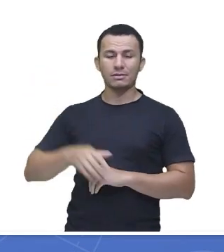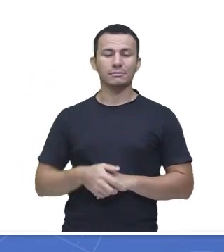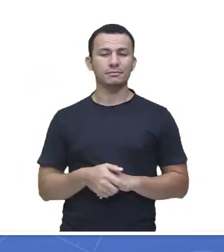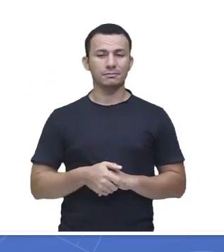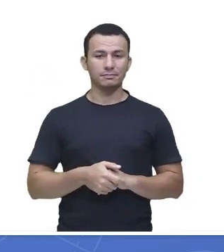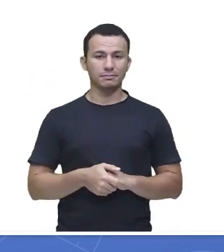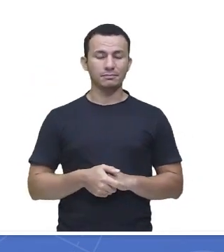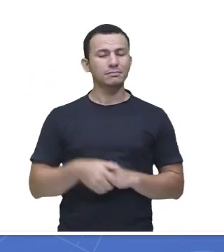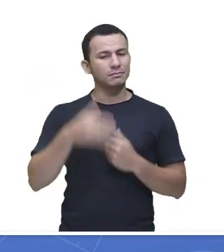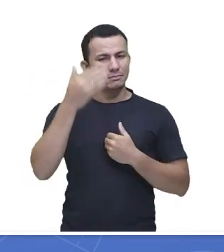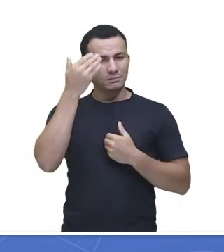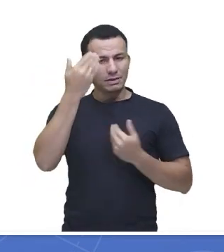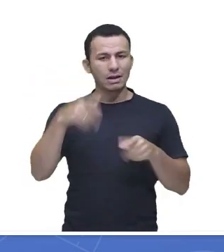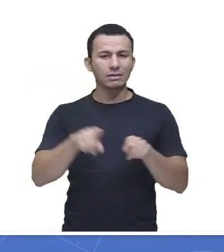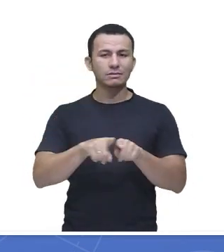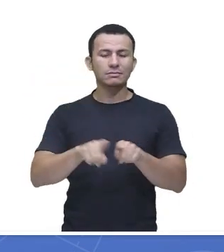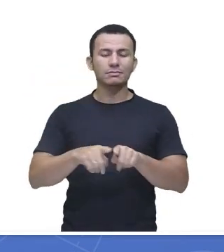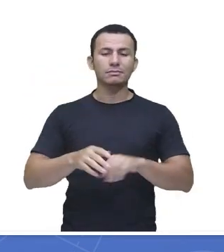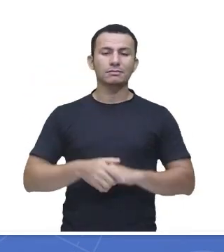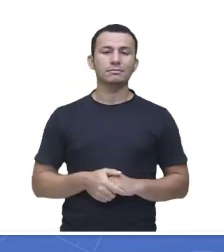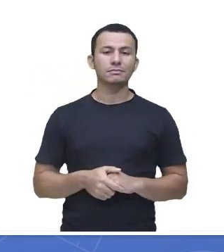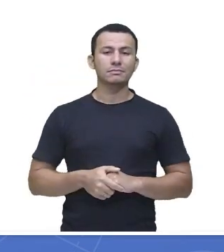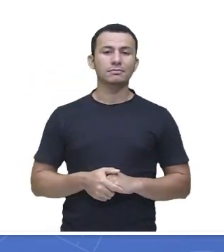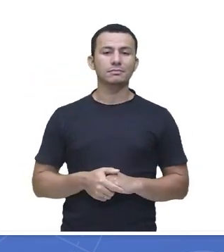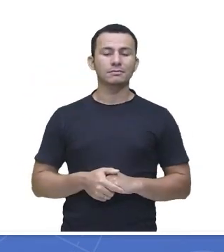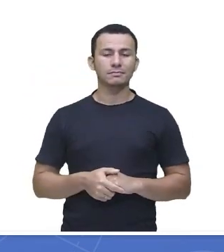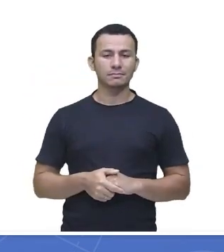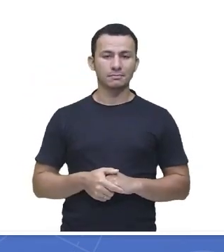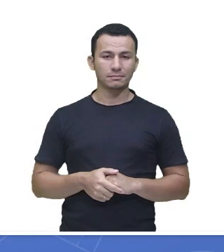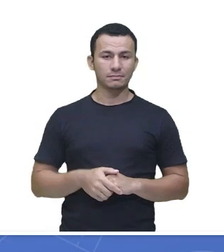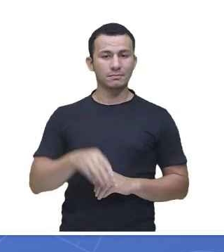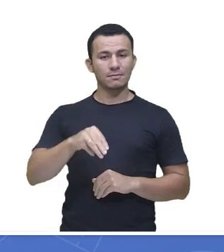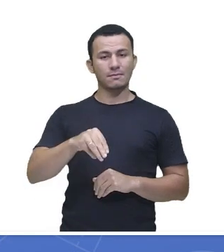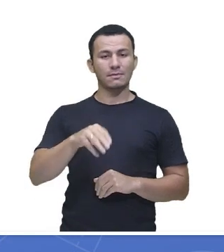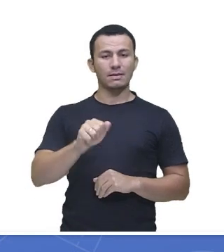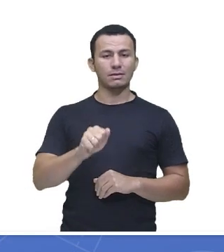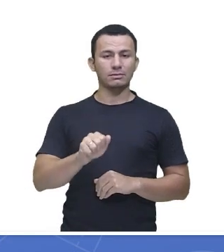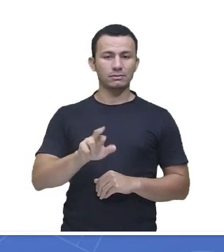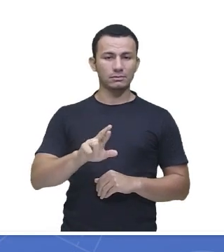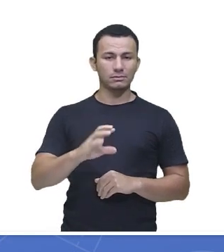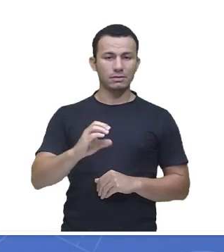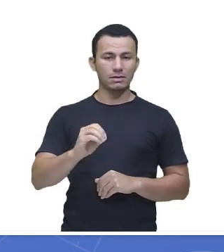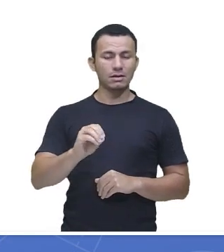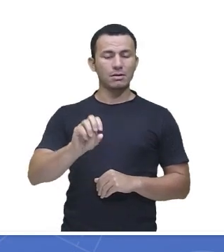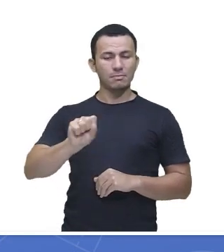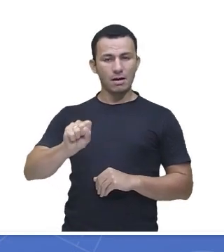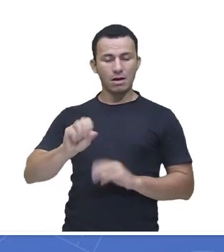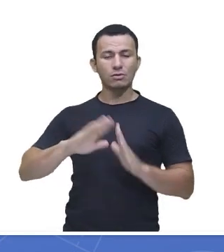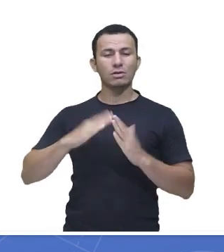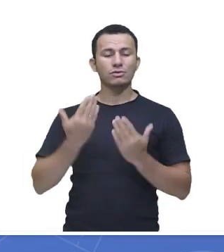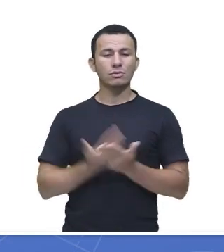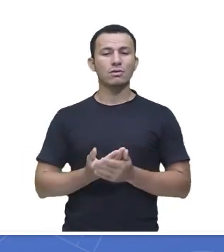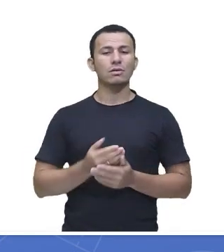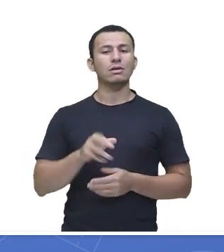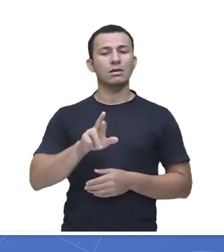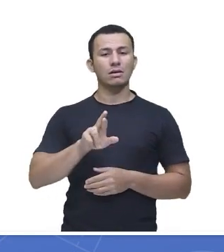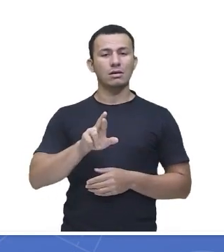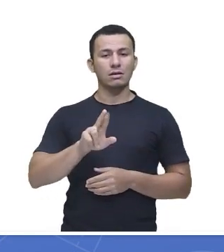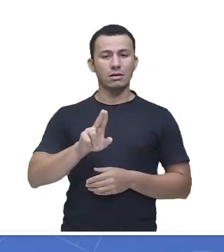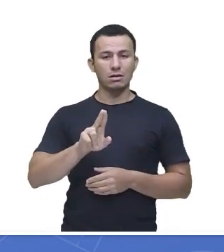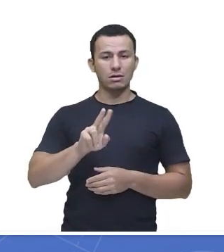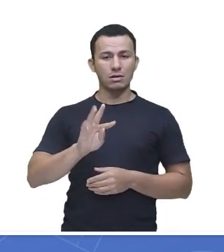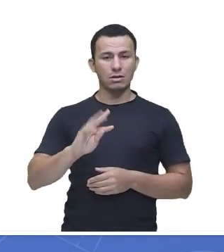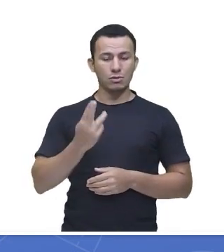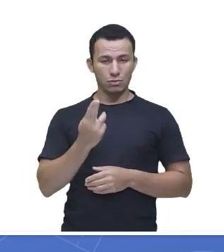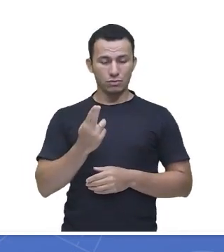2. Obrigada, Leandro. Vamos em frente agora, o Marcos, lá da Escola Ruth Prestes Gonçalves. O